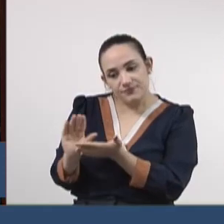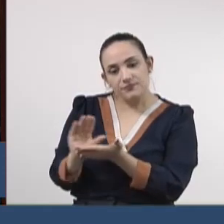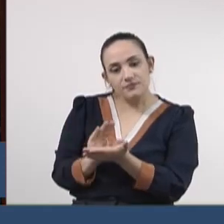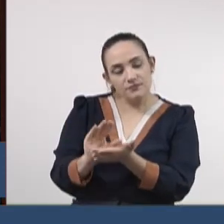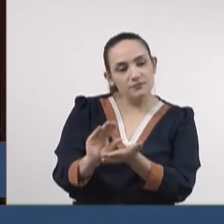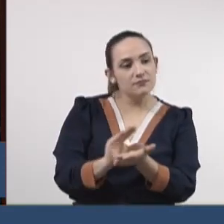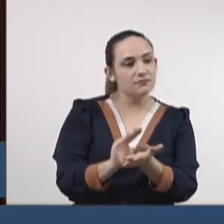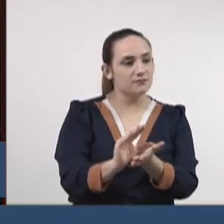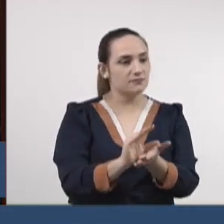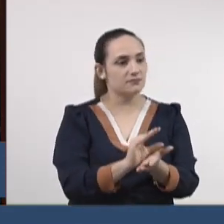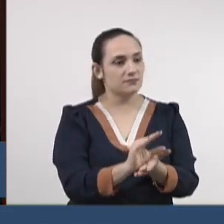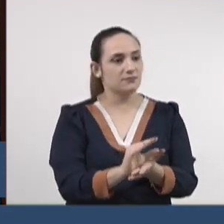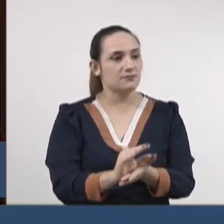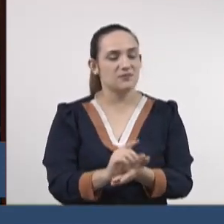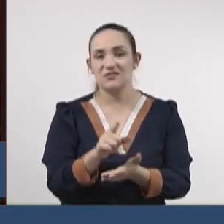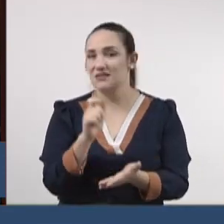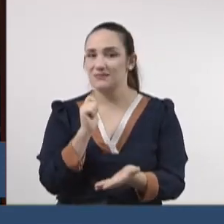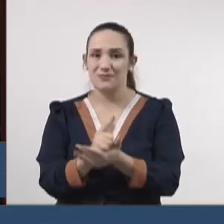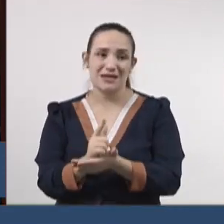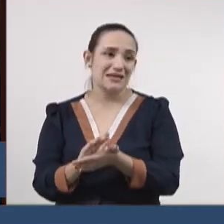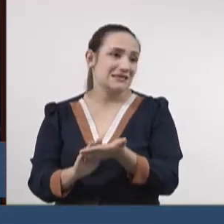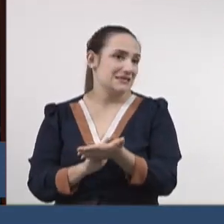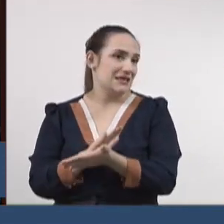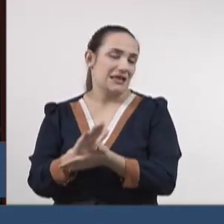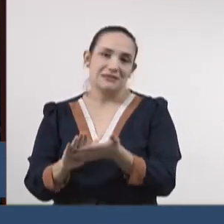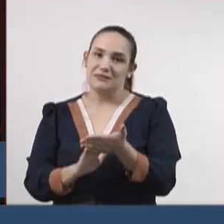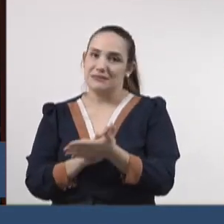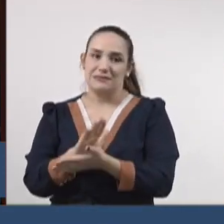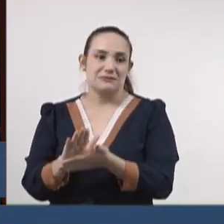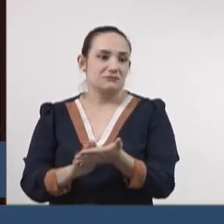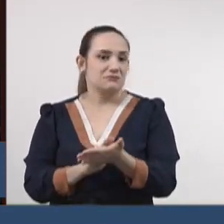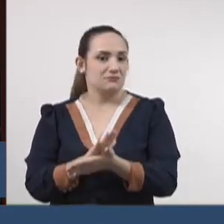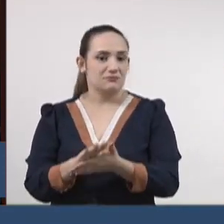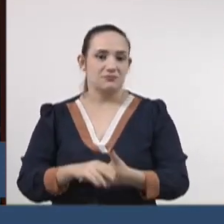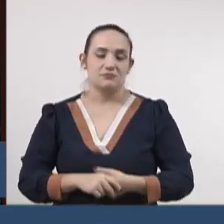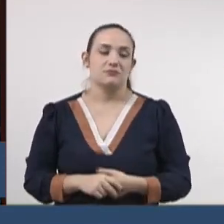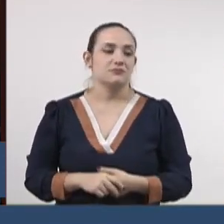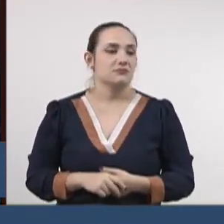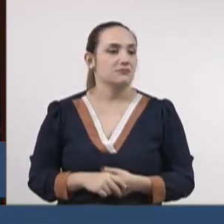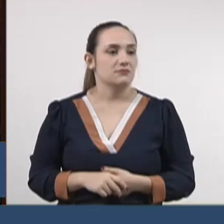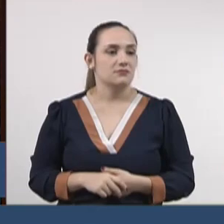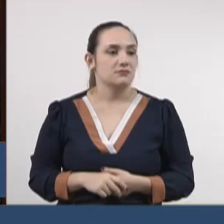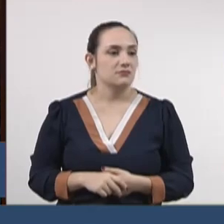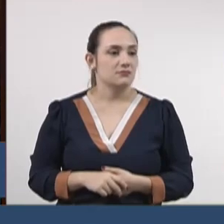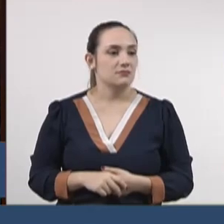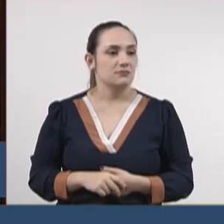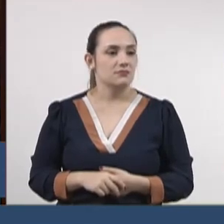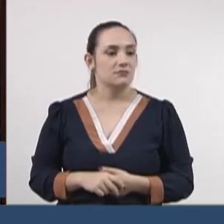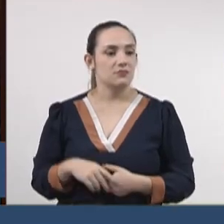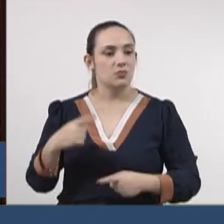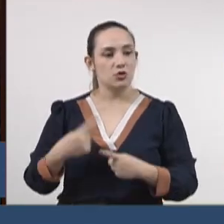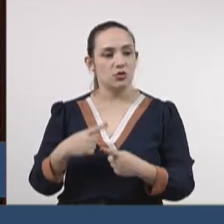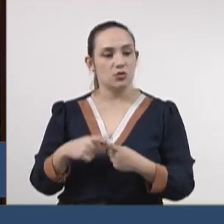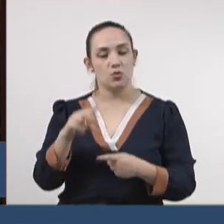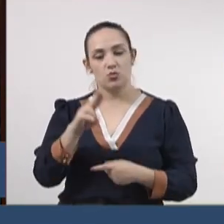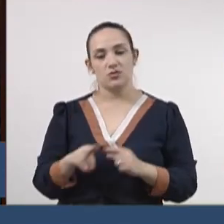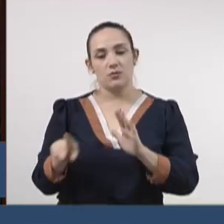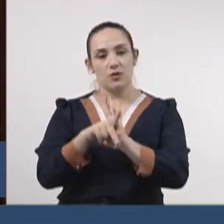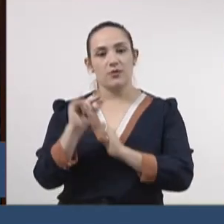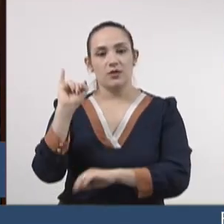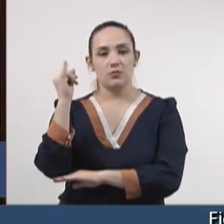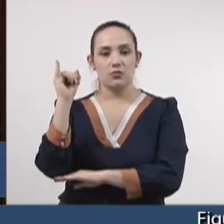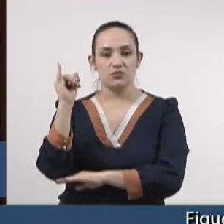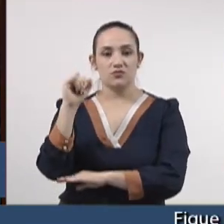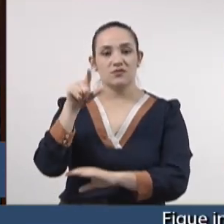dos Senhores não pagarão nada mais por isso porque é calculado sobre o imposto devido e é